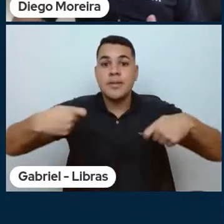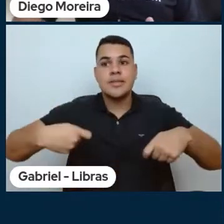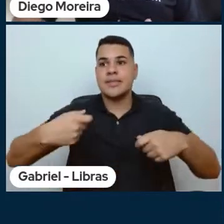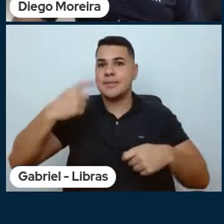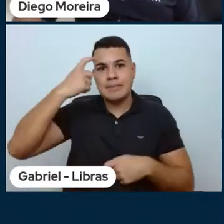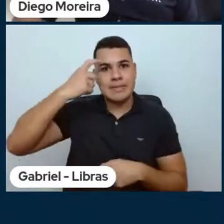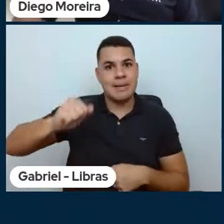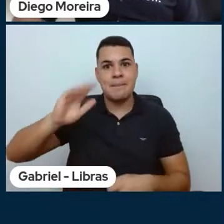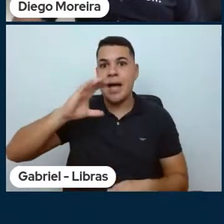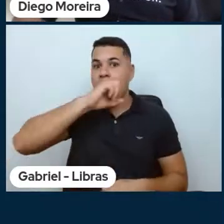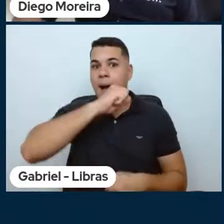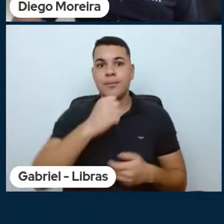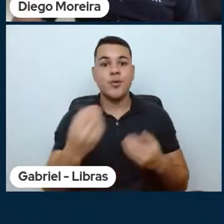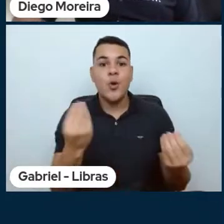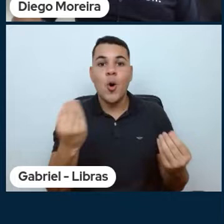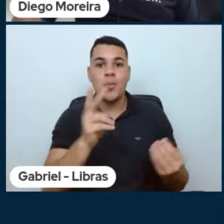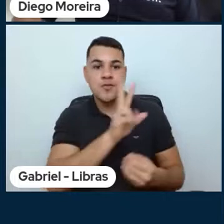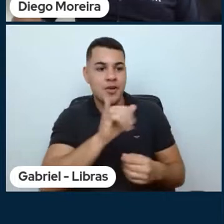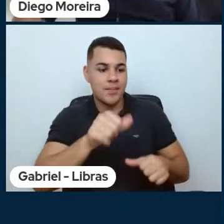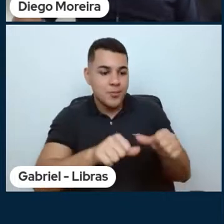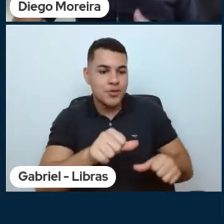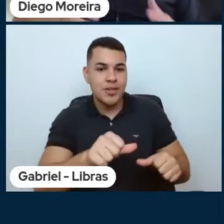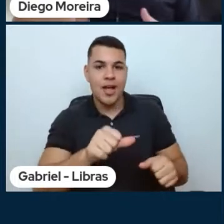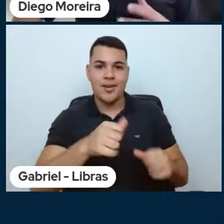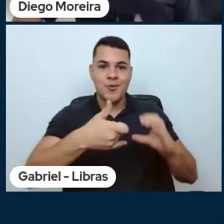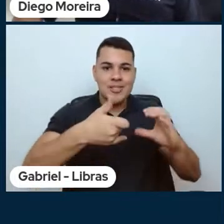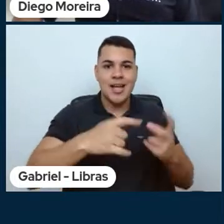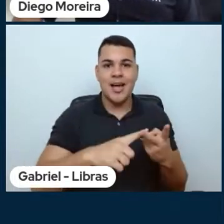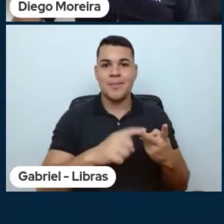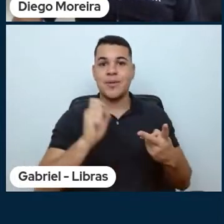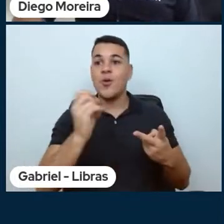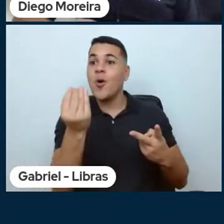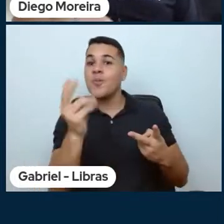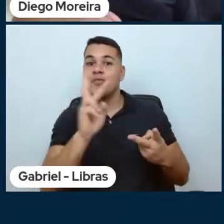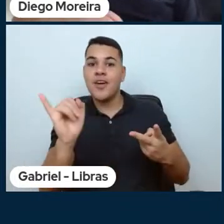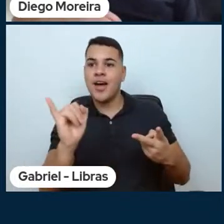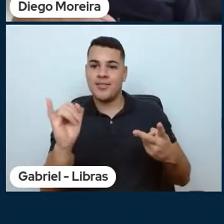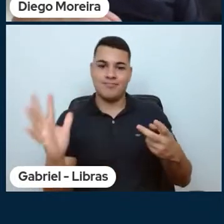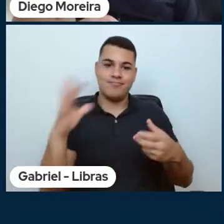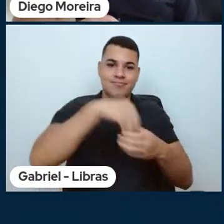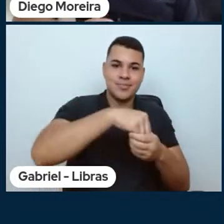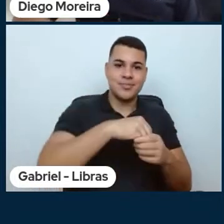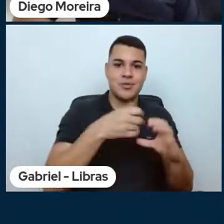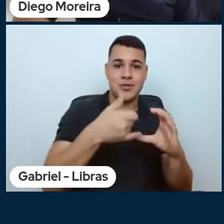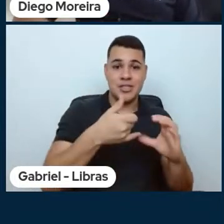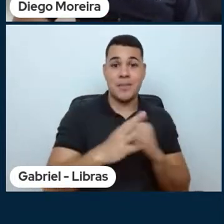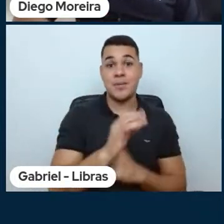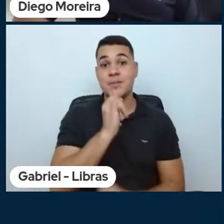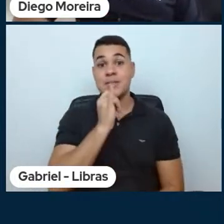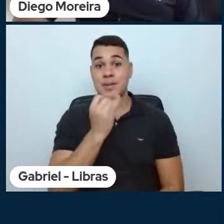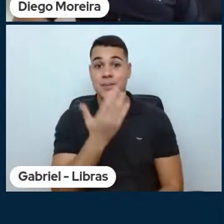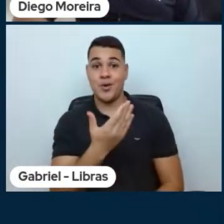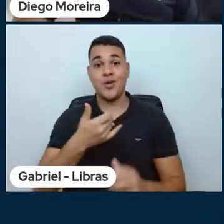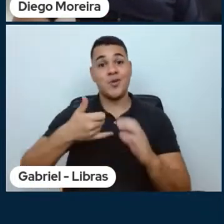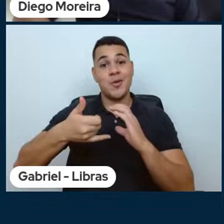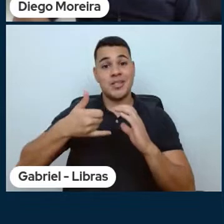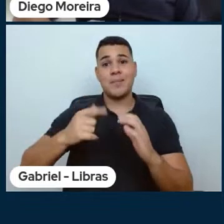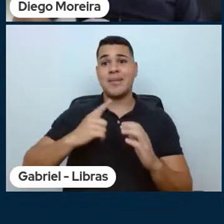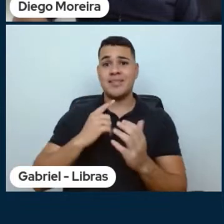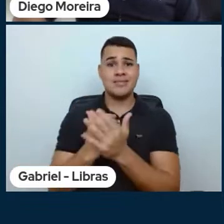inteligente, ágil e confiável, né. Se a gente olhar no panorama, a gente vê que o WhatsApp ele teve um crescimento